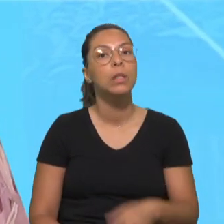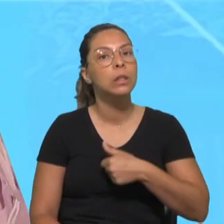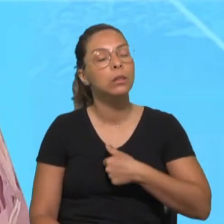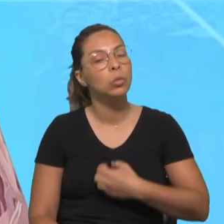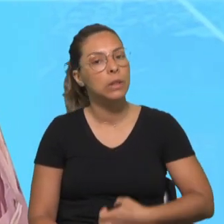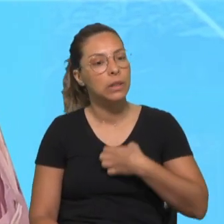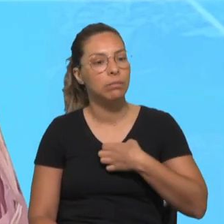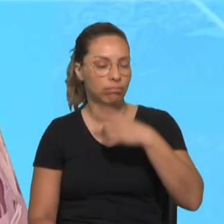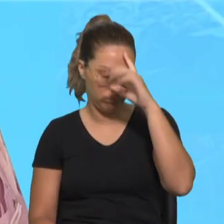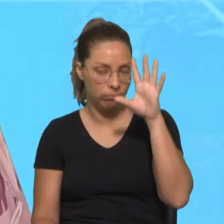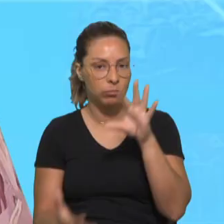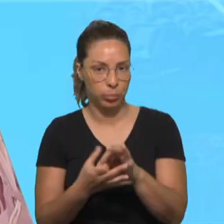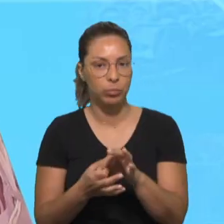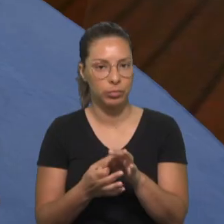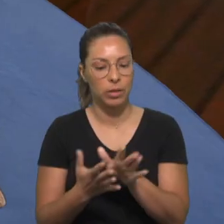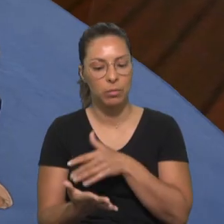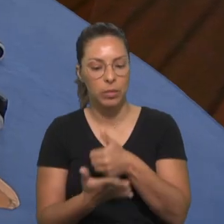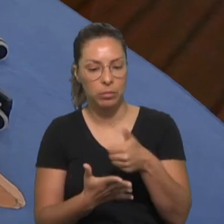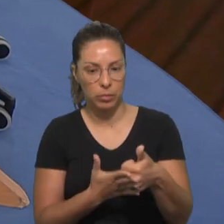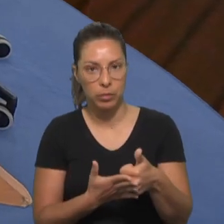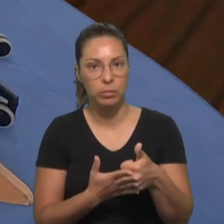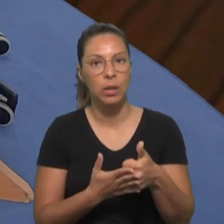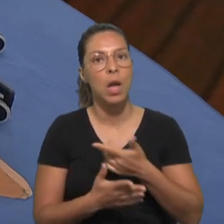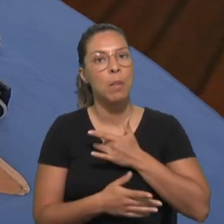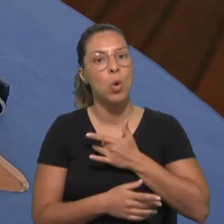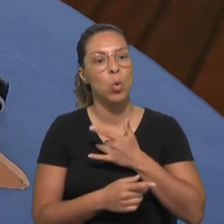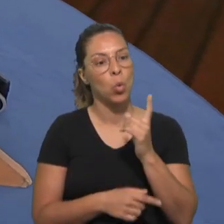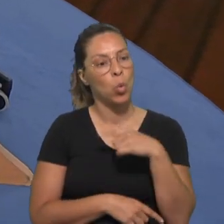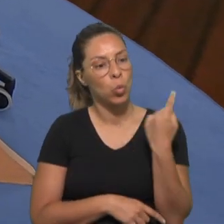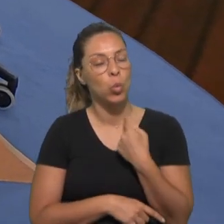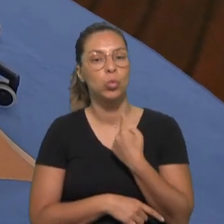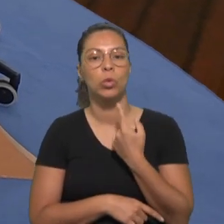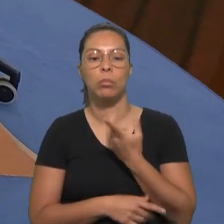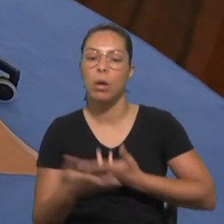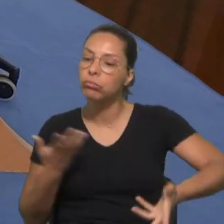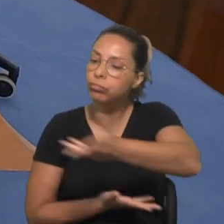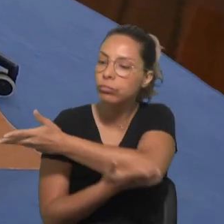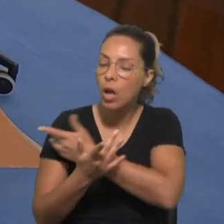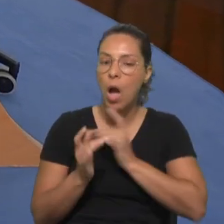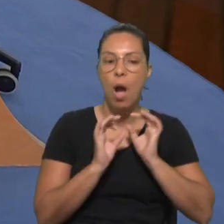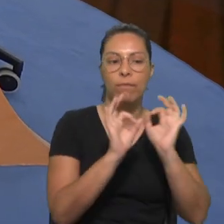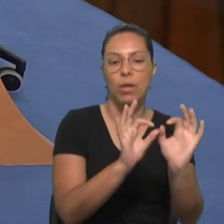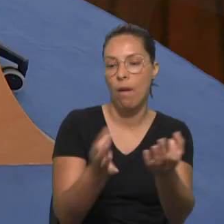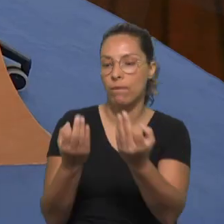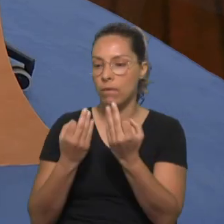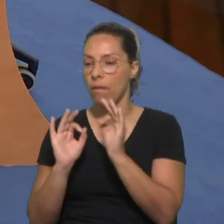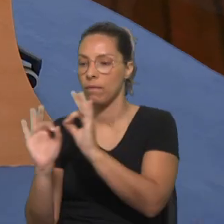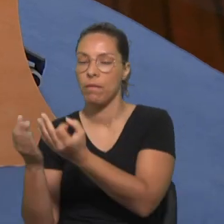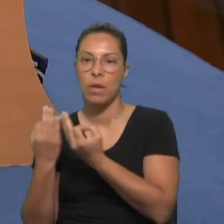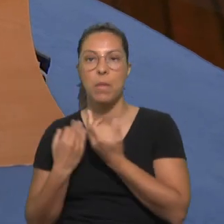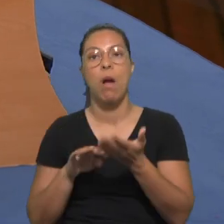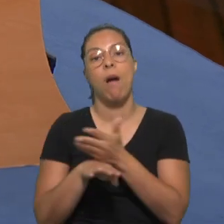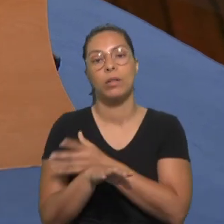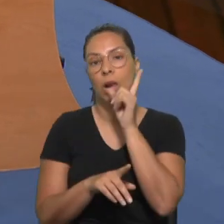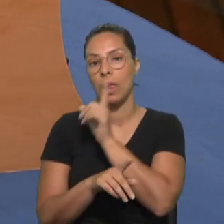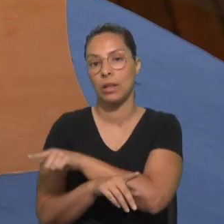retiro deste Evangelho. Amar uns aos outros e amar a todos. Depois também gostava de sublinhar, e a Conceição já o fez, mas